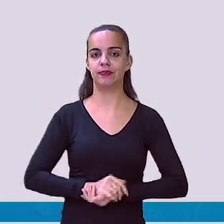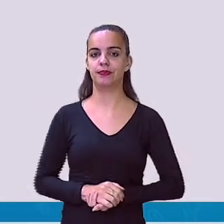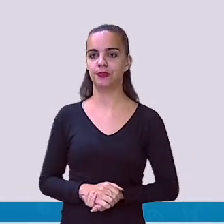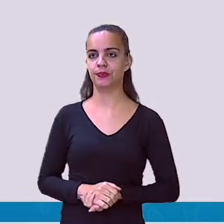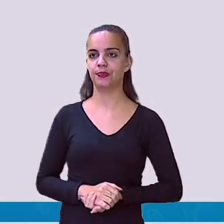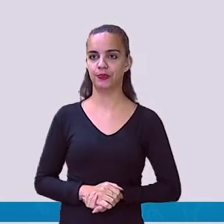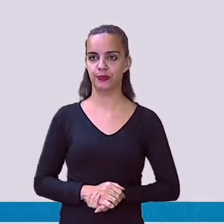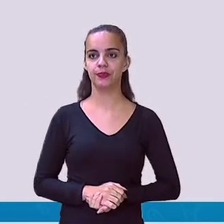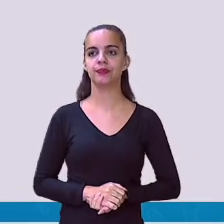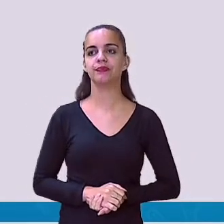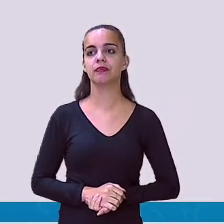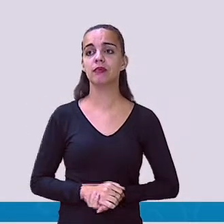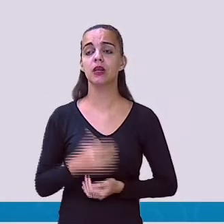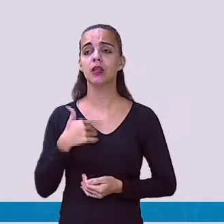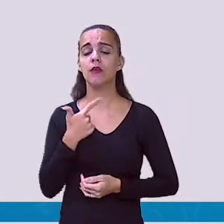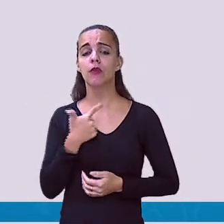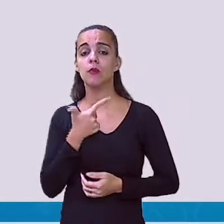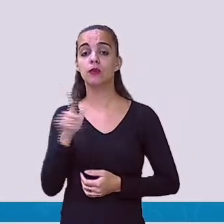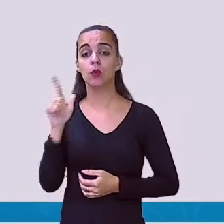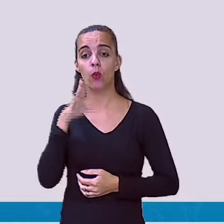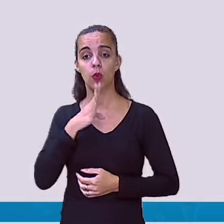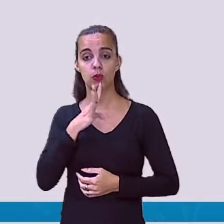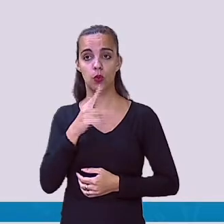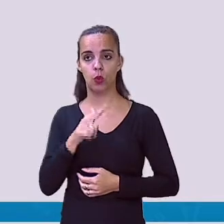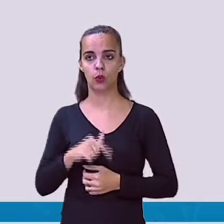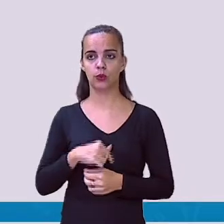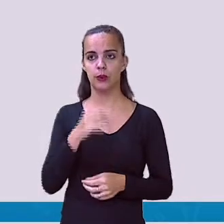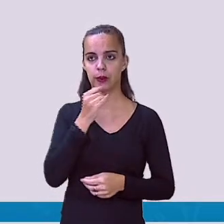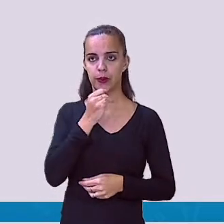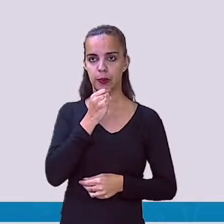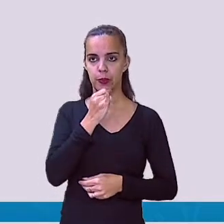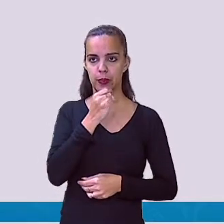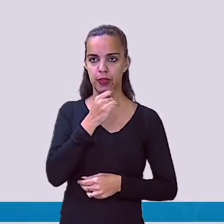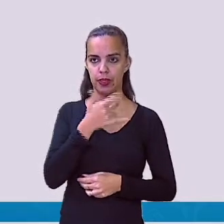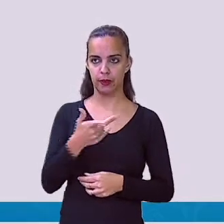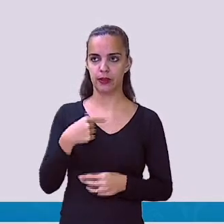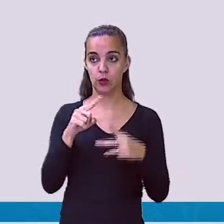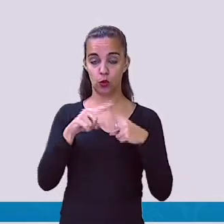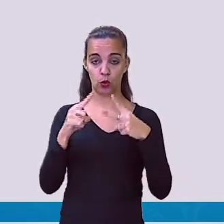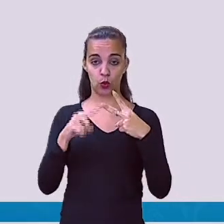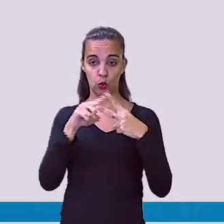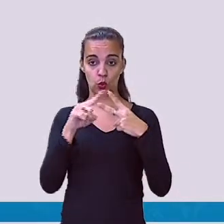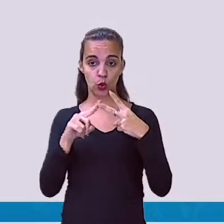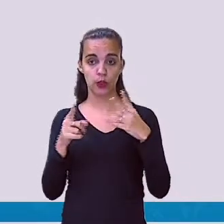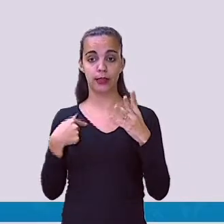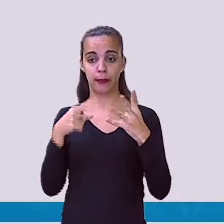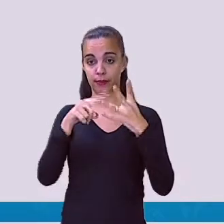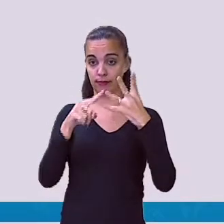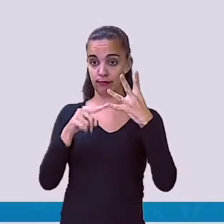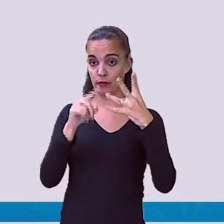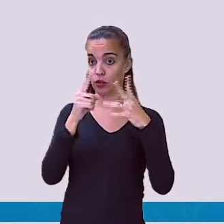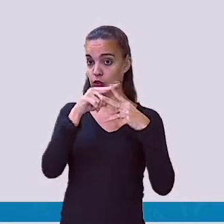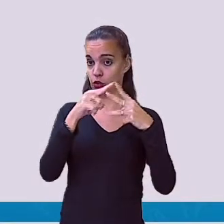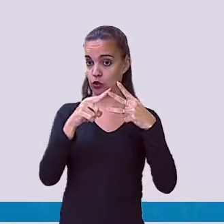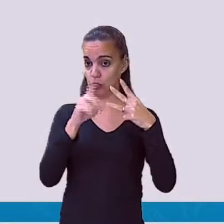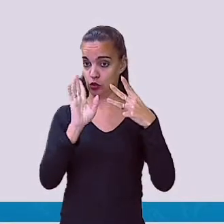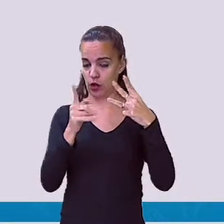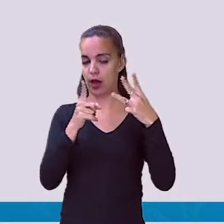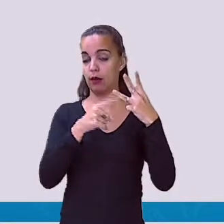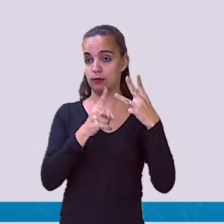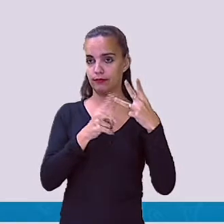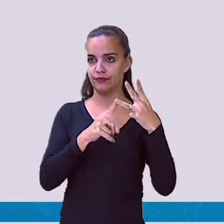Então, 2 métodos. Agora, nós temos outros 2 métodos também para